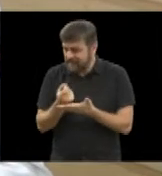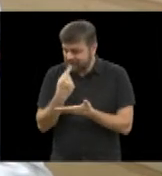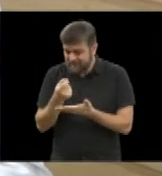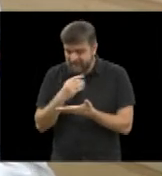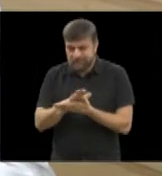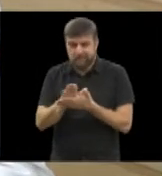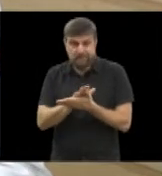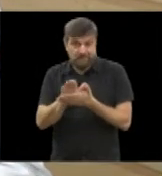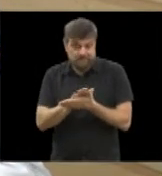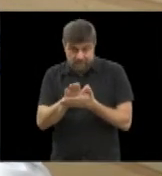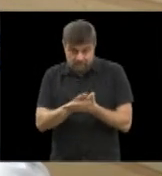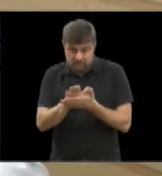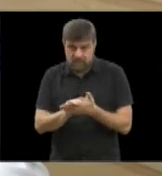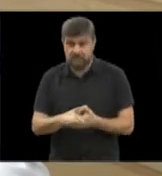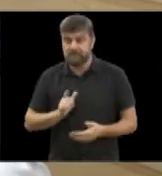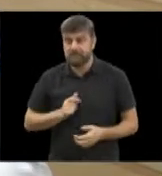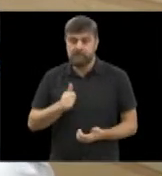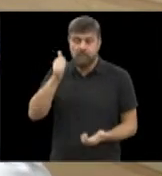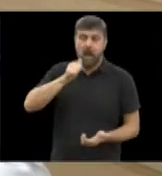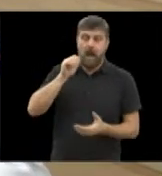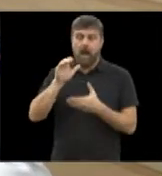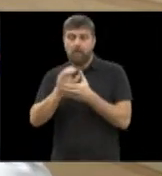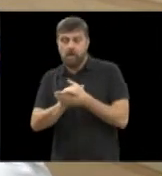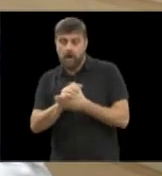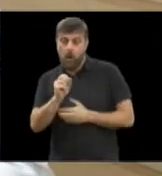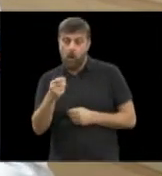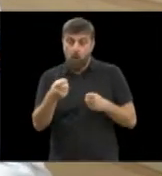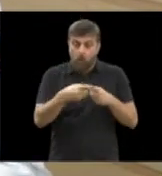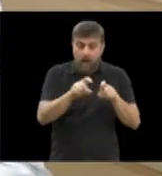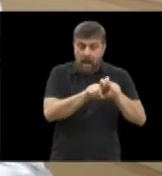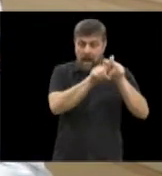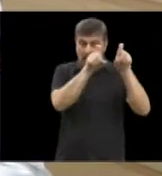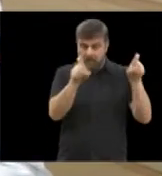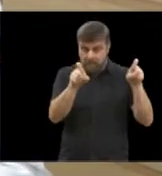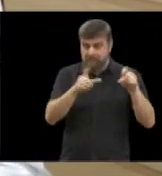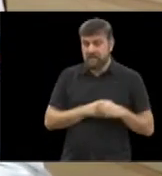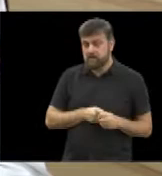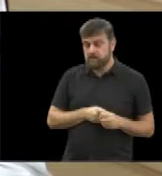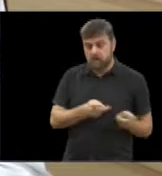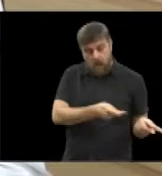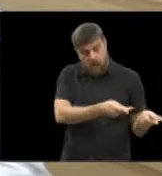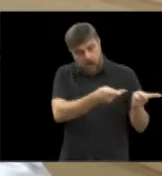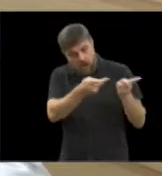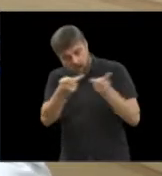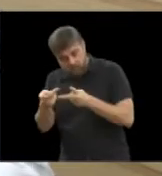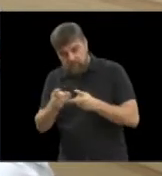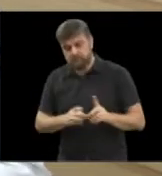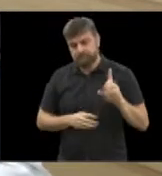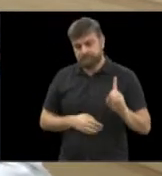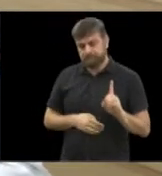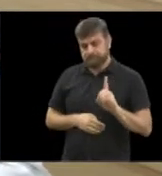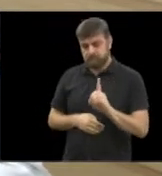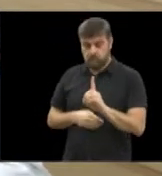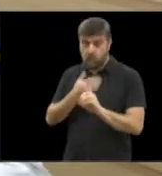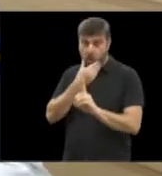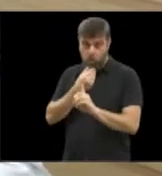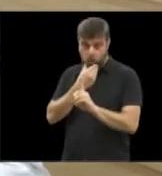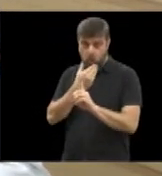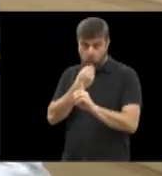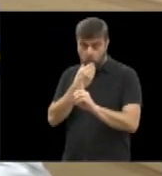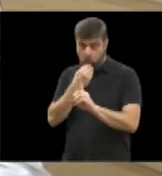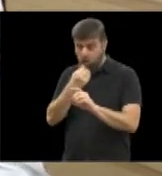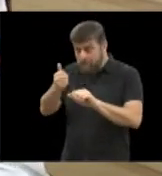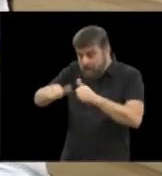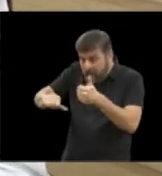método. Muitas vezes é a própria esposa ou a ginecologista da esposa que encaminha o paciente, o homem, para